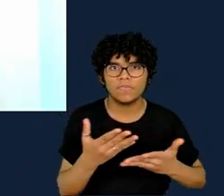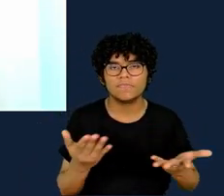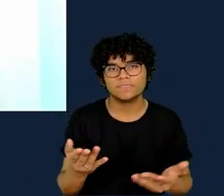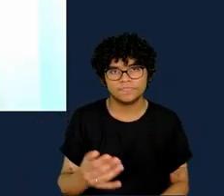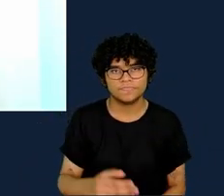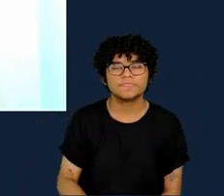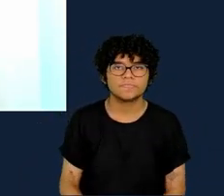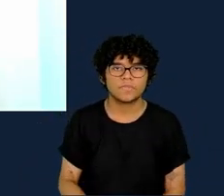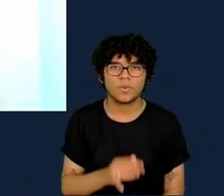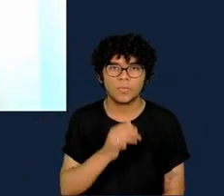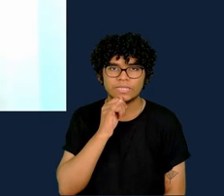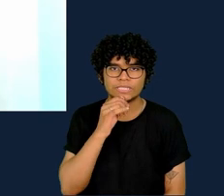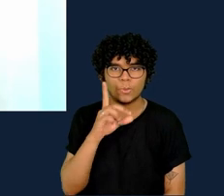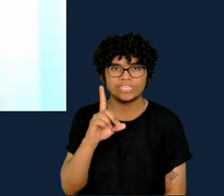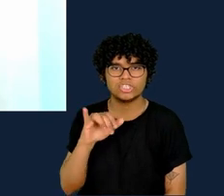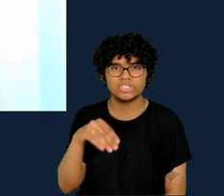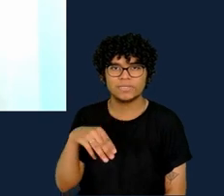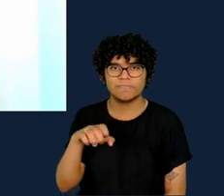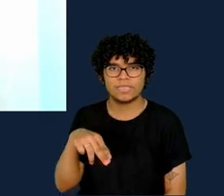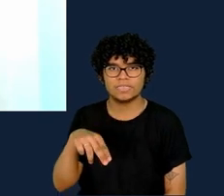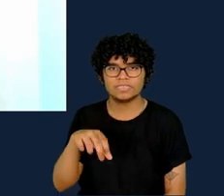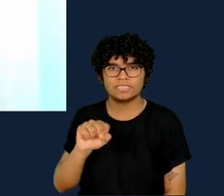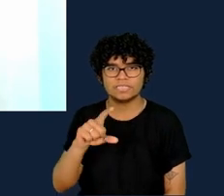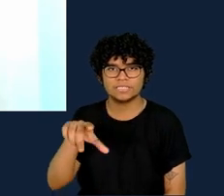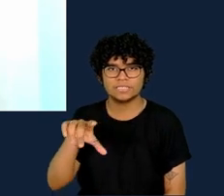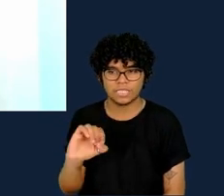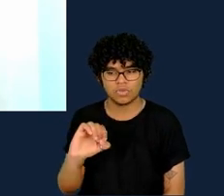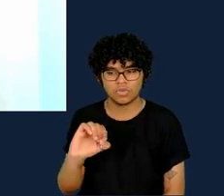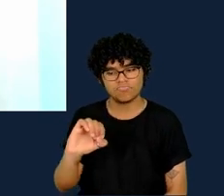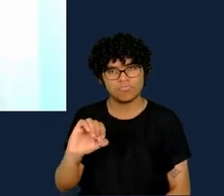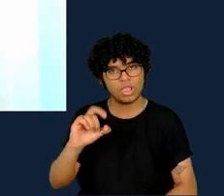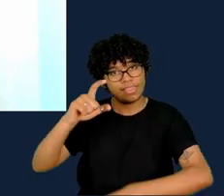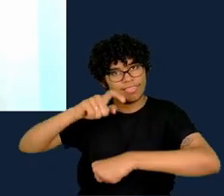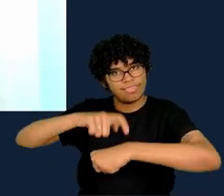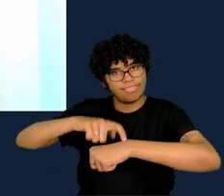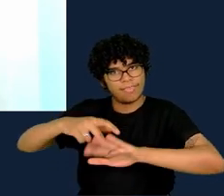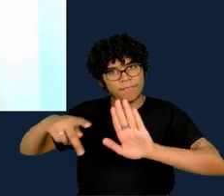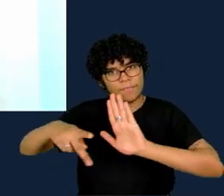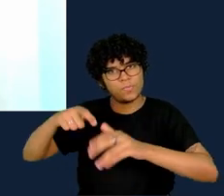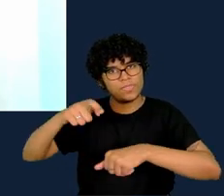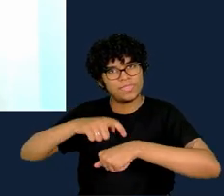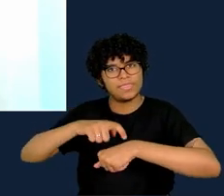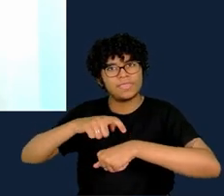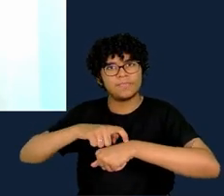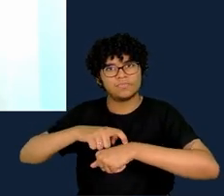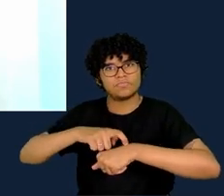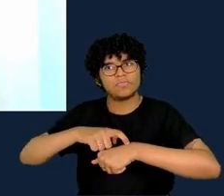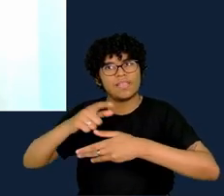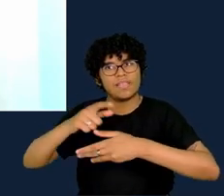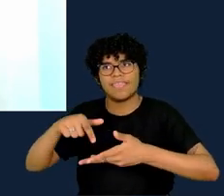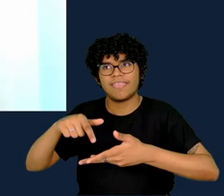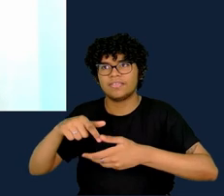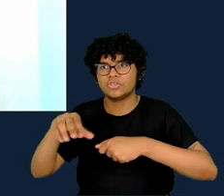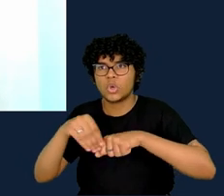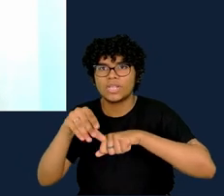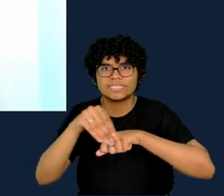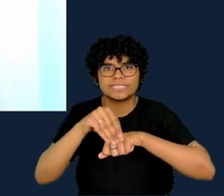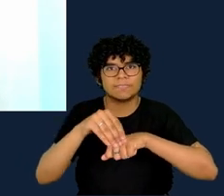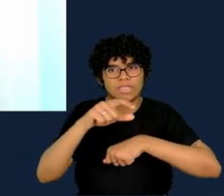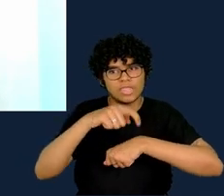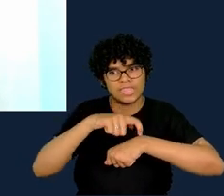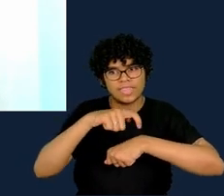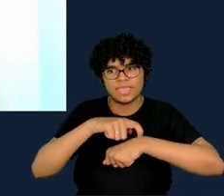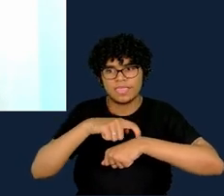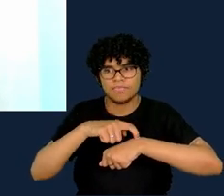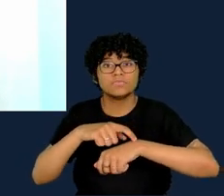esses problemas complexos que a gente enfrenta hoje nos desafiam sobre o nosso conhecimento do tempo. E falando da nossa profissão, um jornalismo